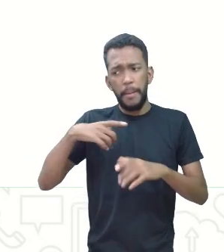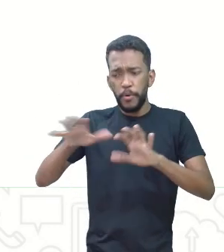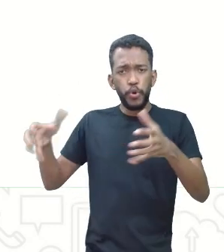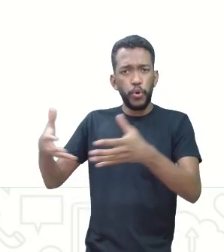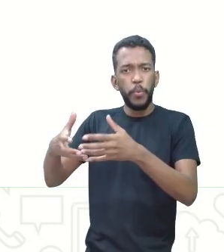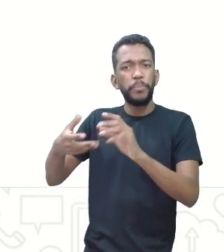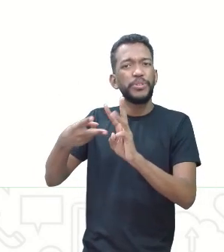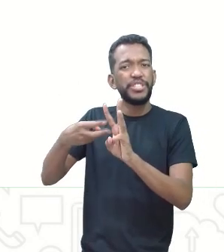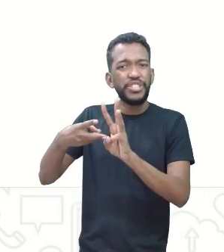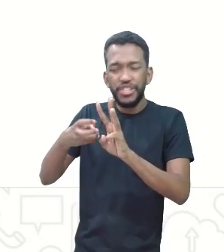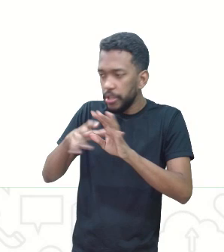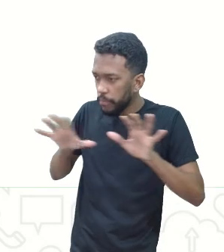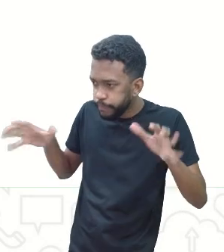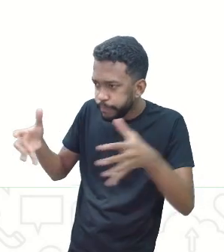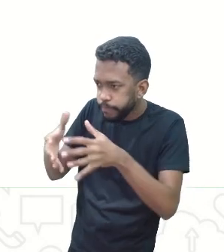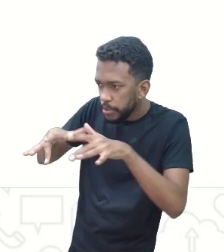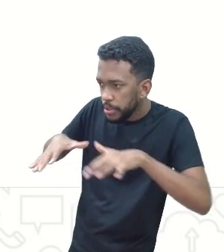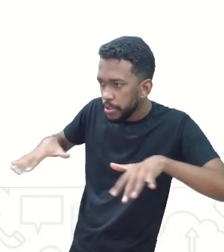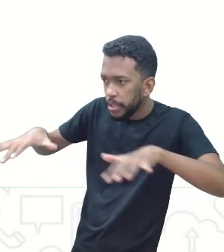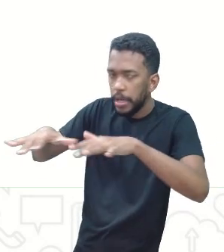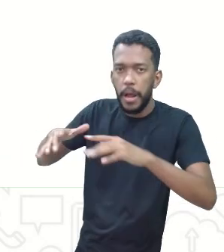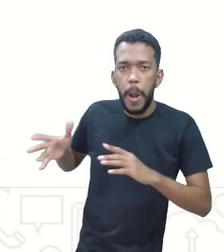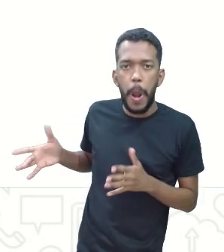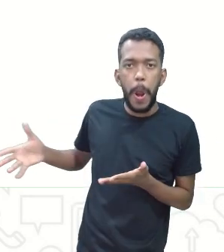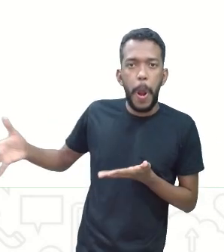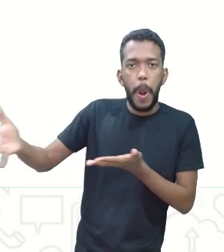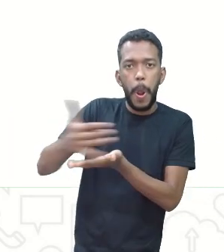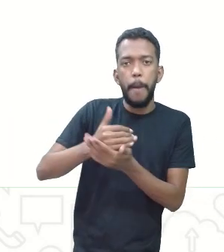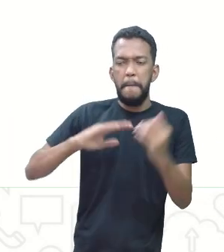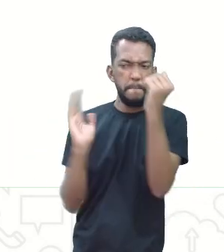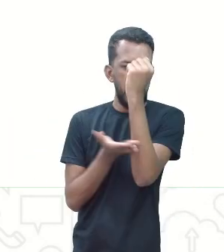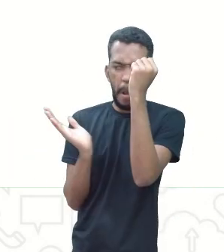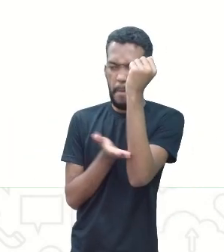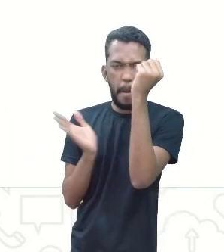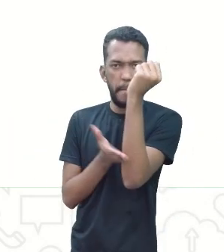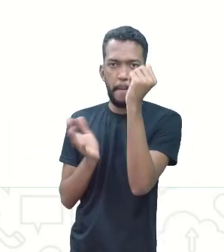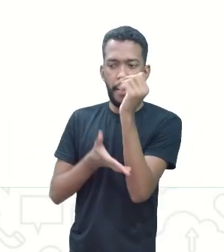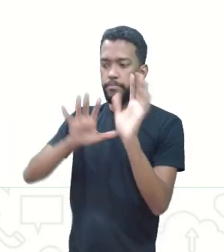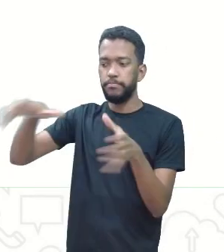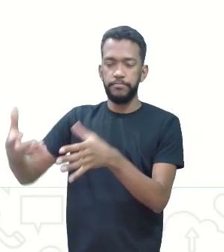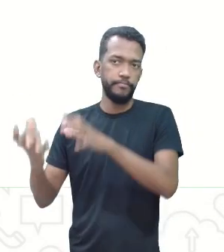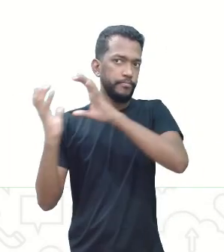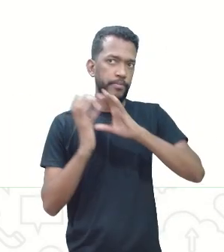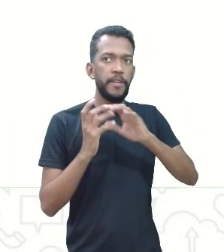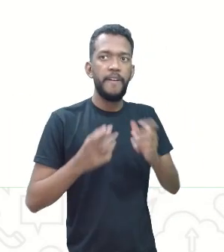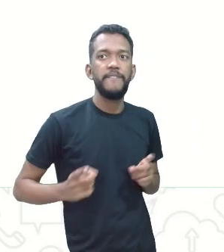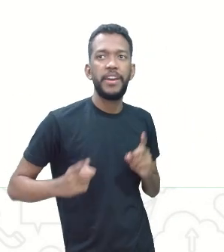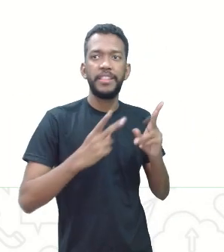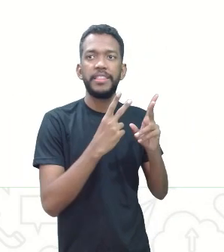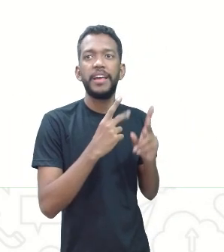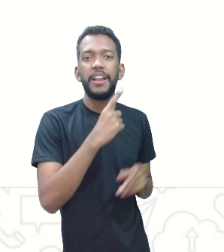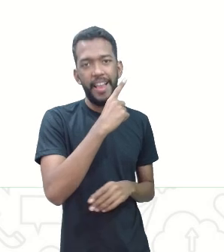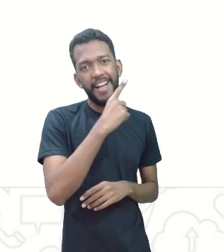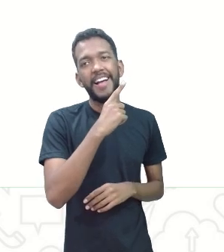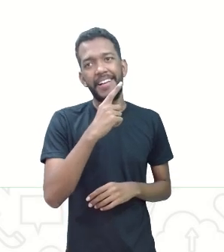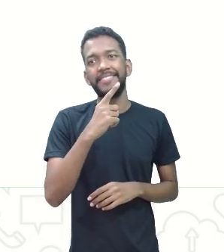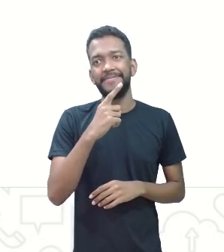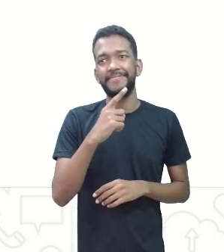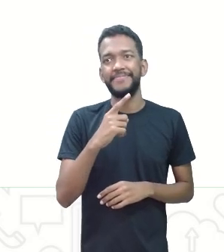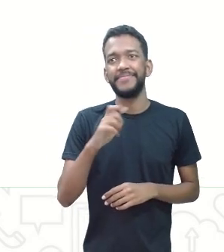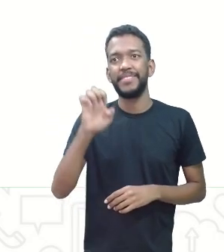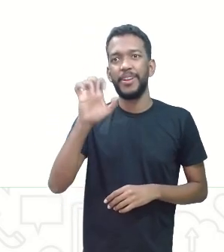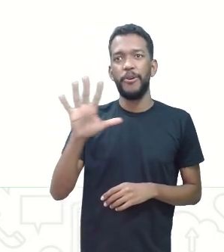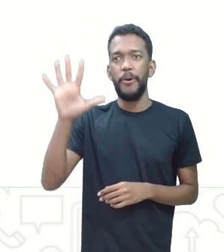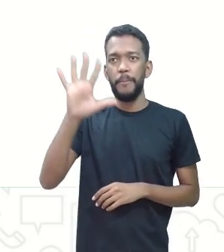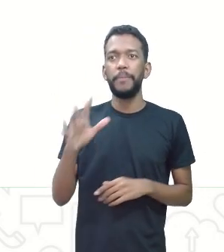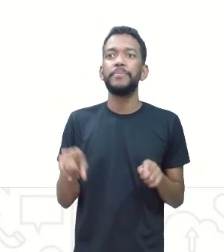a madeira, né, e essa madeira ela era exportada, né, para a Europa. Uma coisa interessante que a